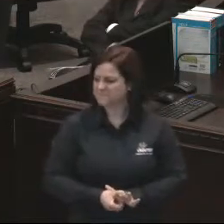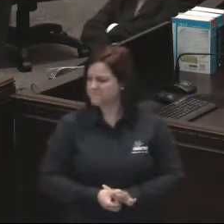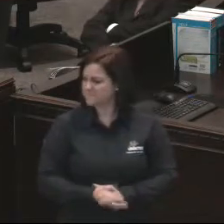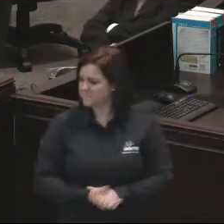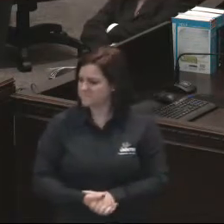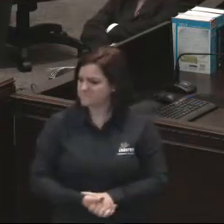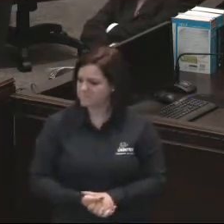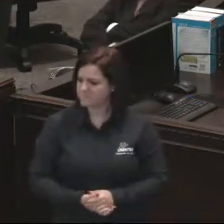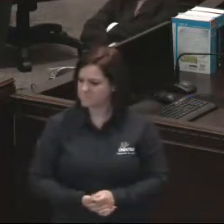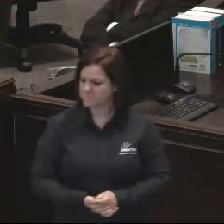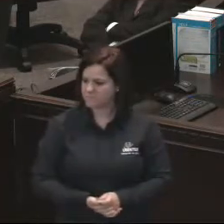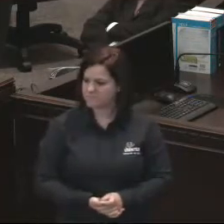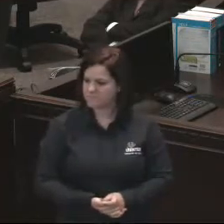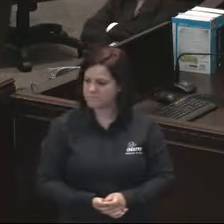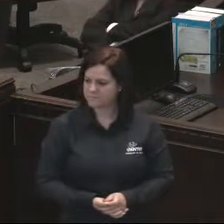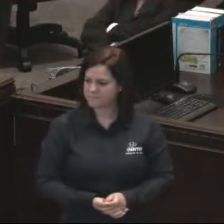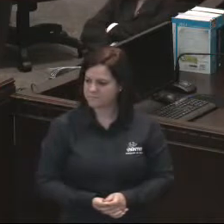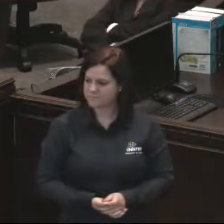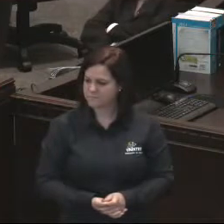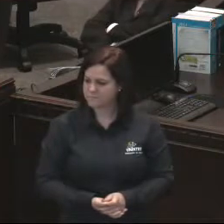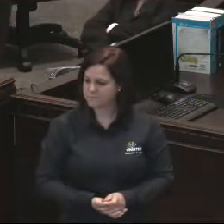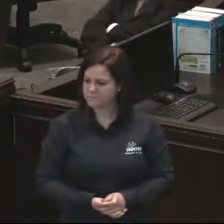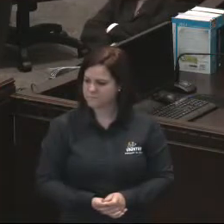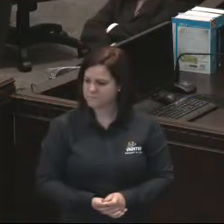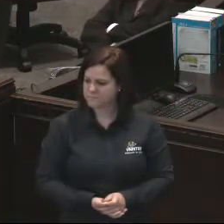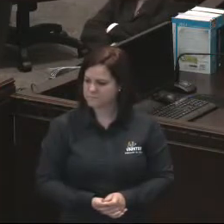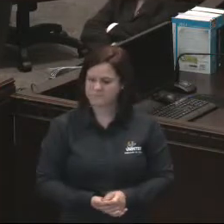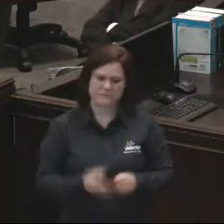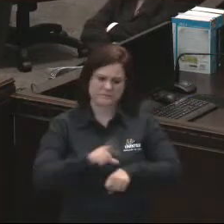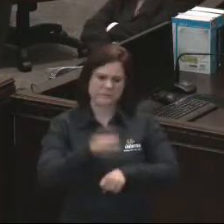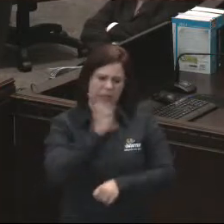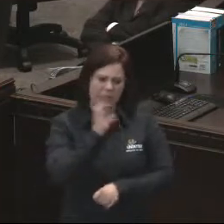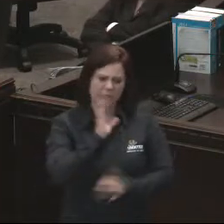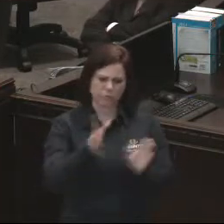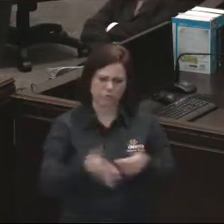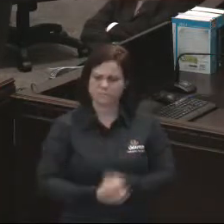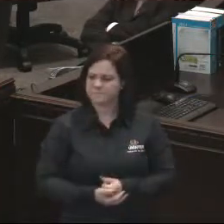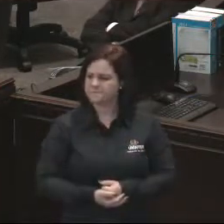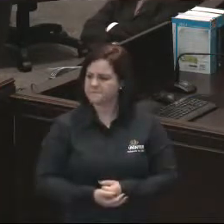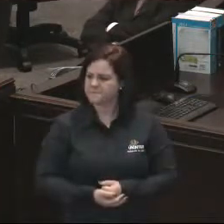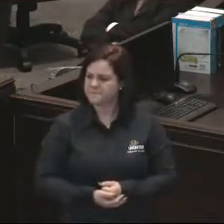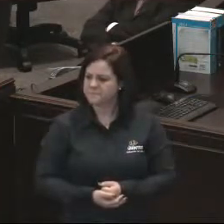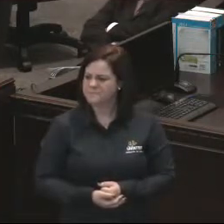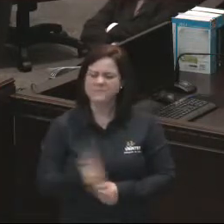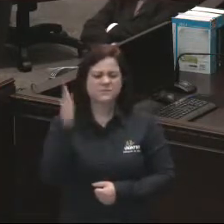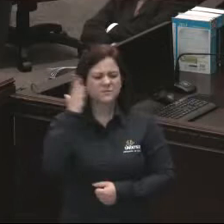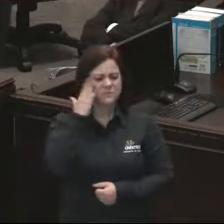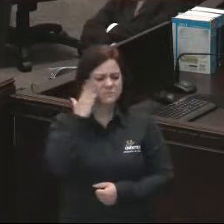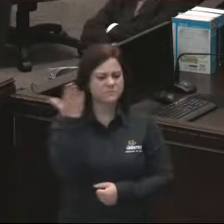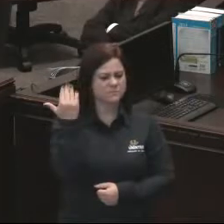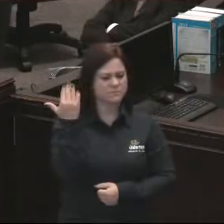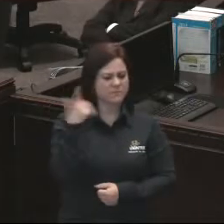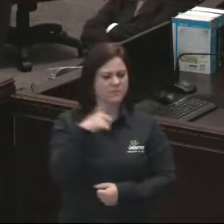Pois não? Eu vou fazer uma pergunta rápida em razão do adiantado da hora. A gente soube há um pouco tempo que